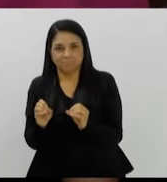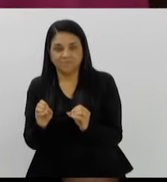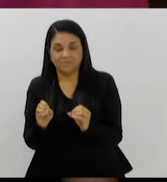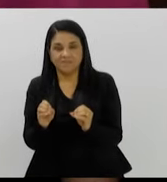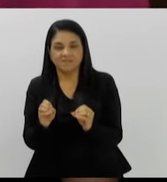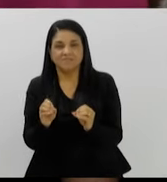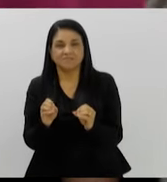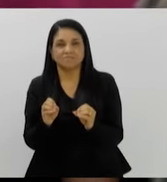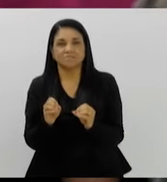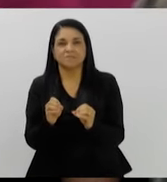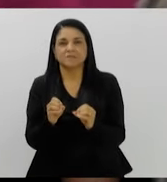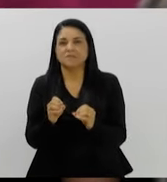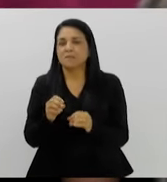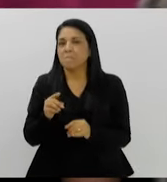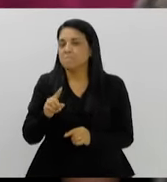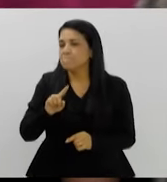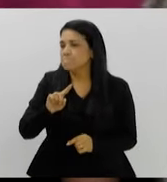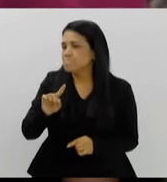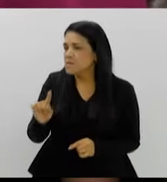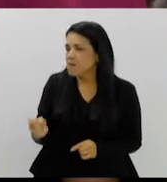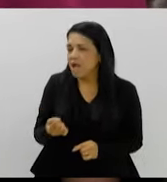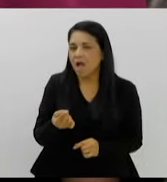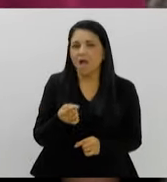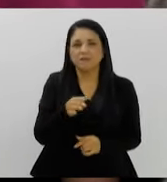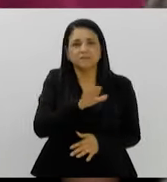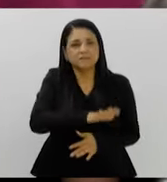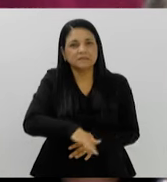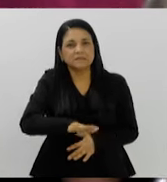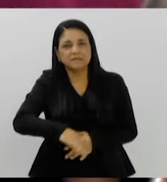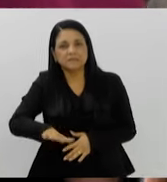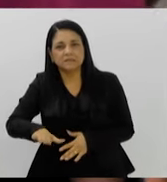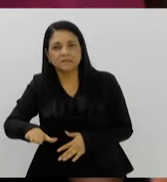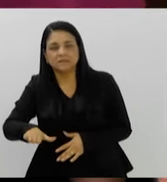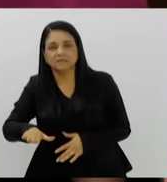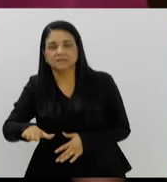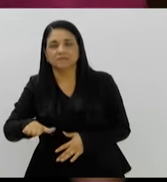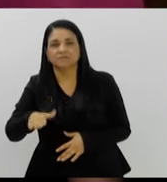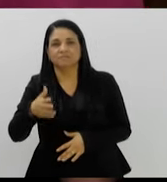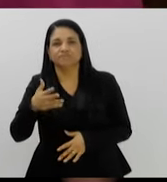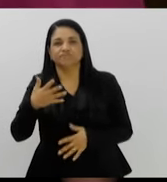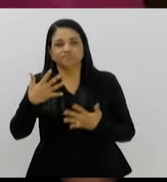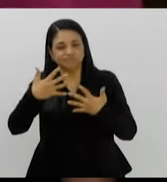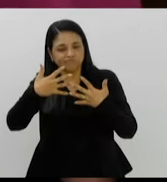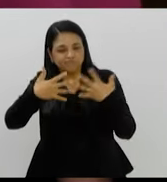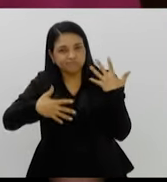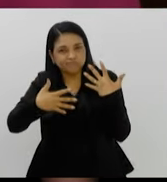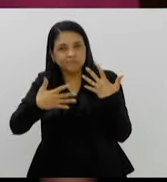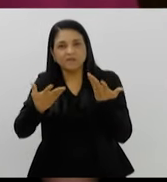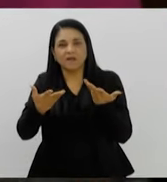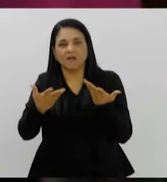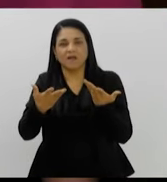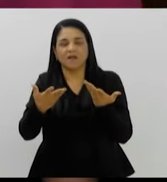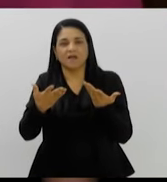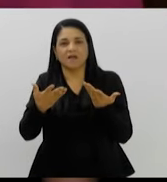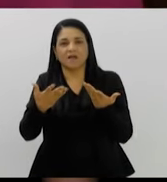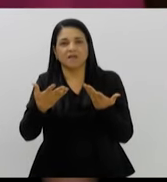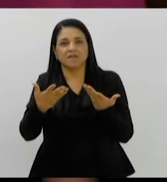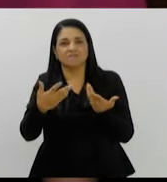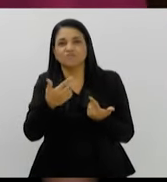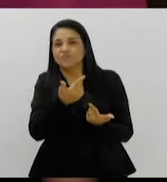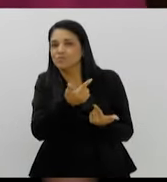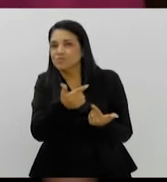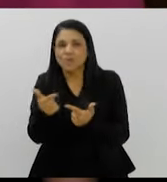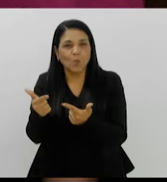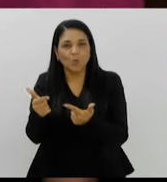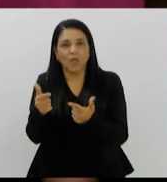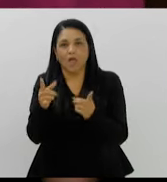centenas milhares e milhares de crianças atípicas elas não têm o